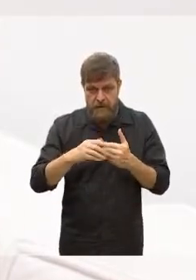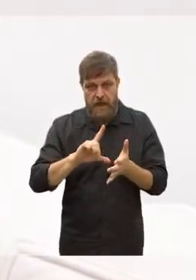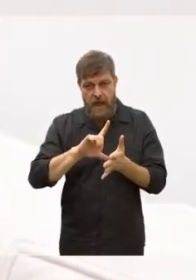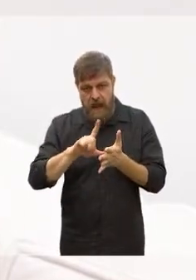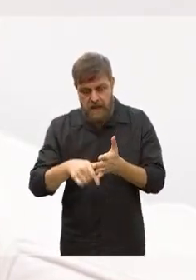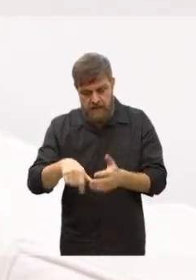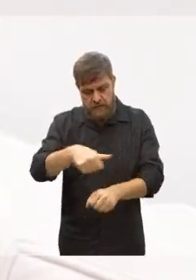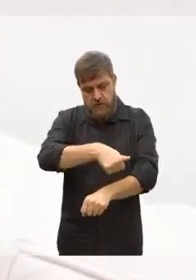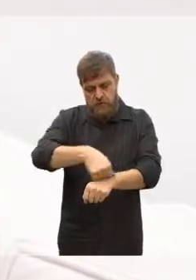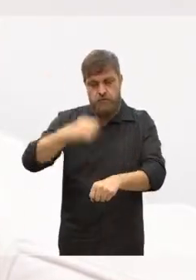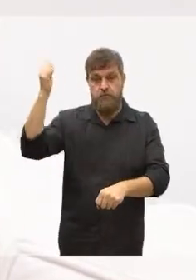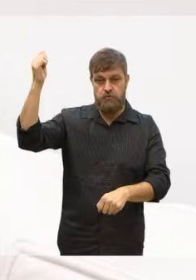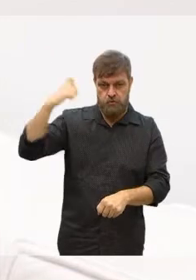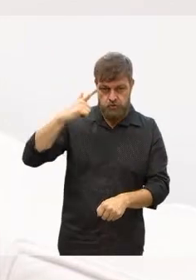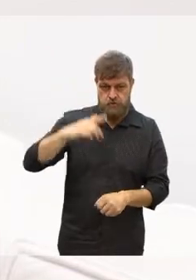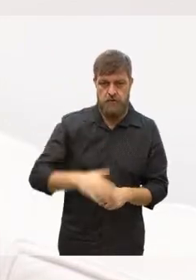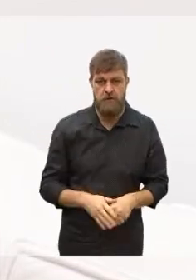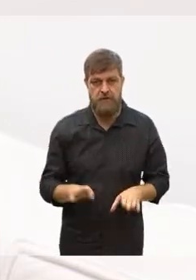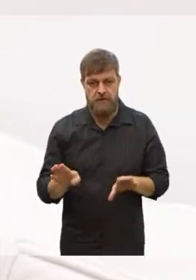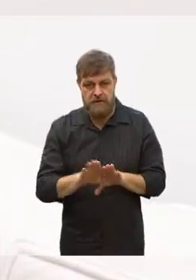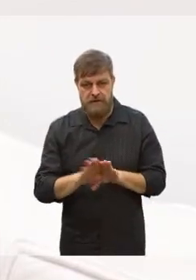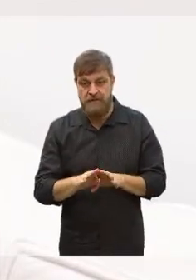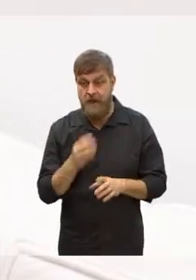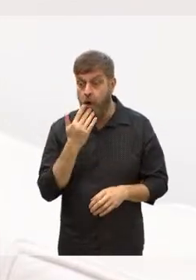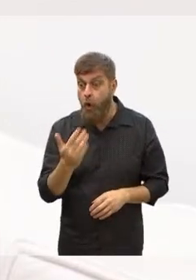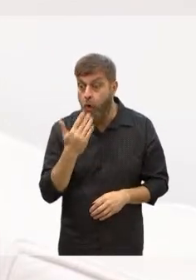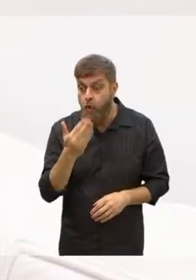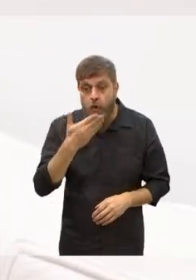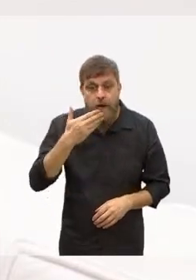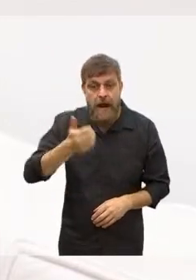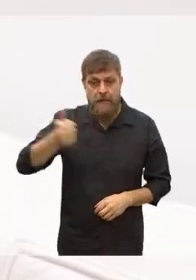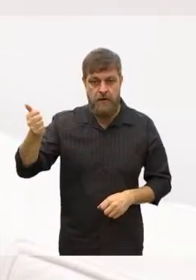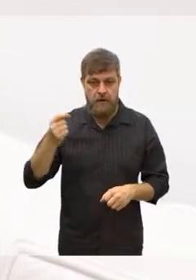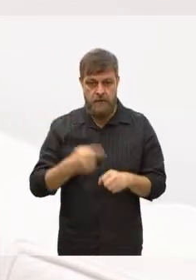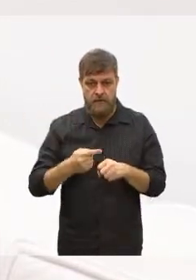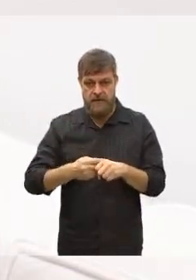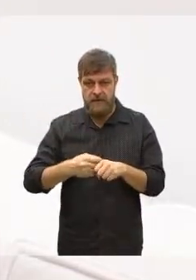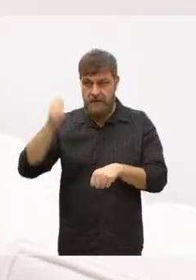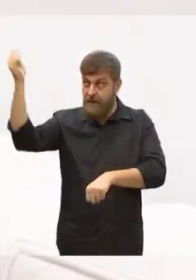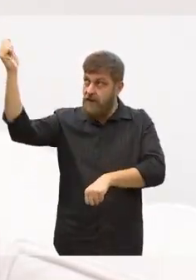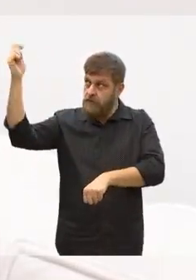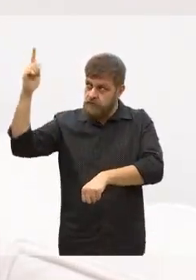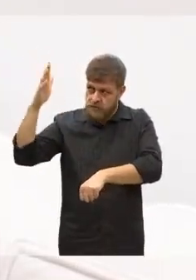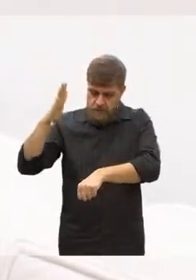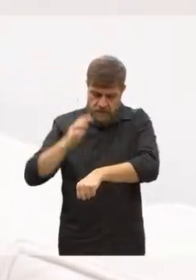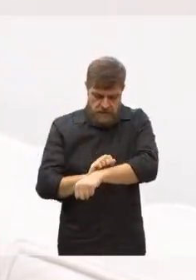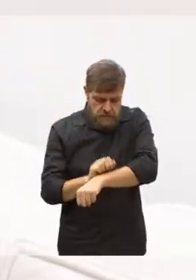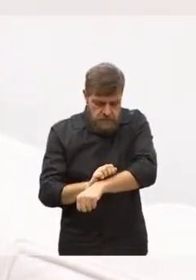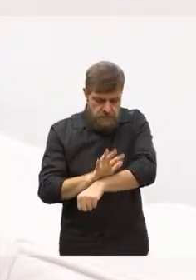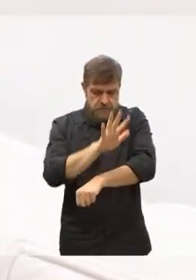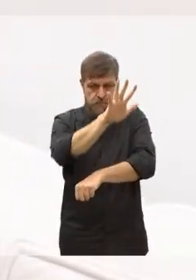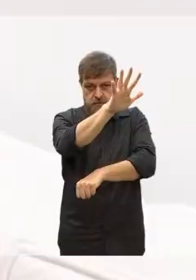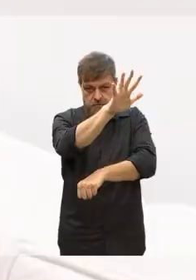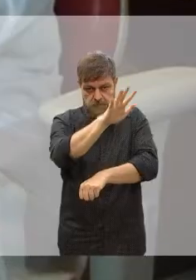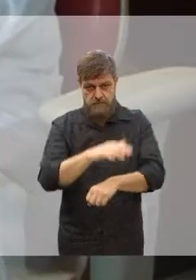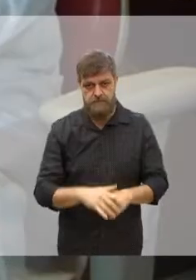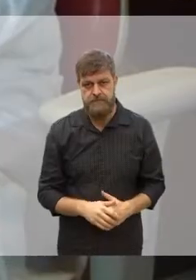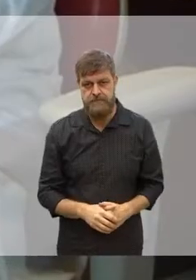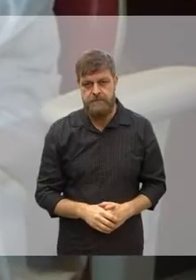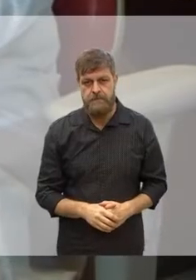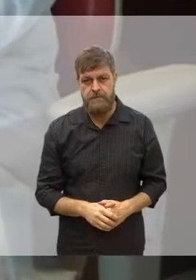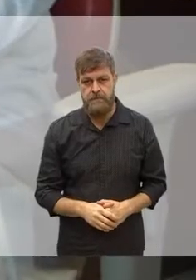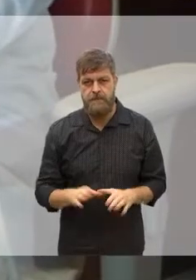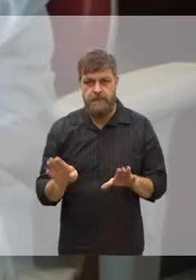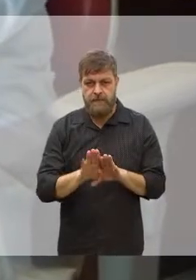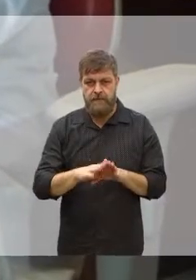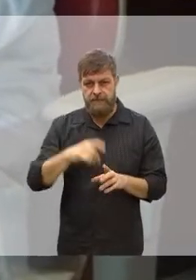a aplicação do filtro solar. E os filtros solares com cor são melhores, porque eles refletem melhor a luz. Sem falar